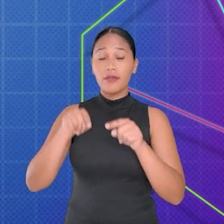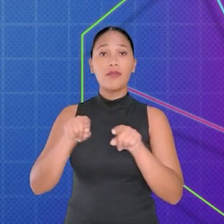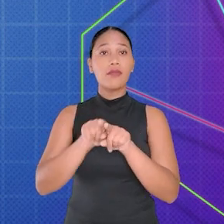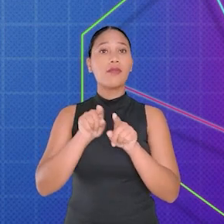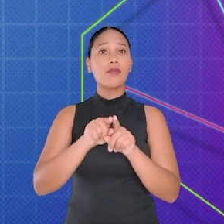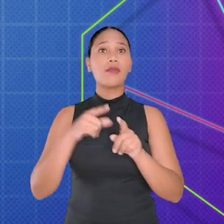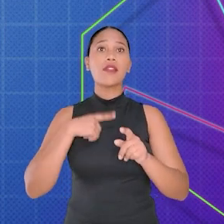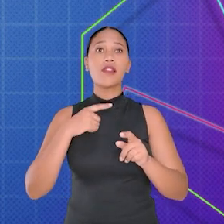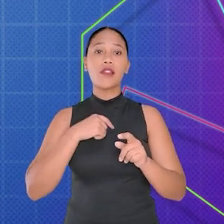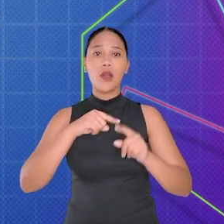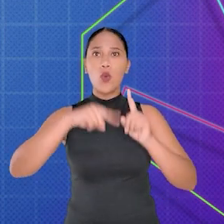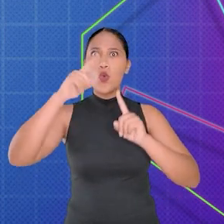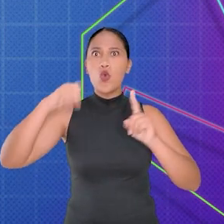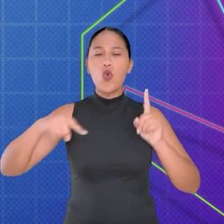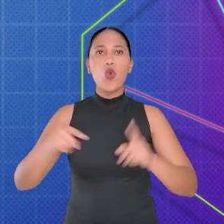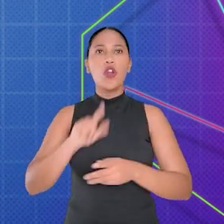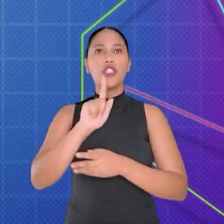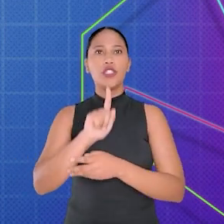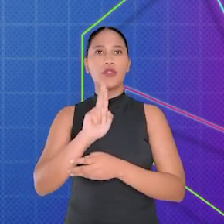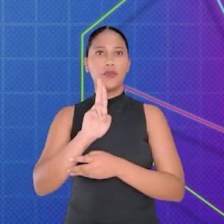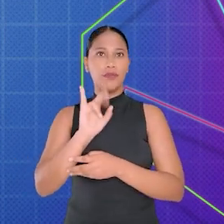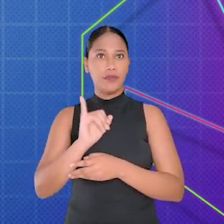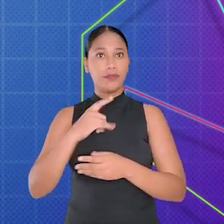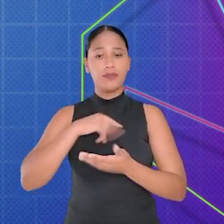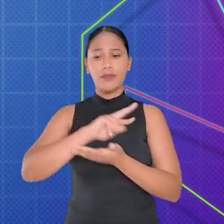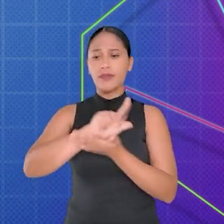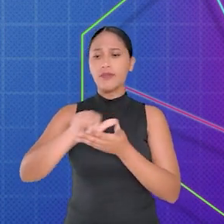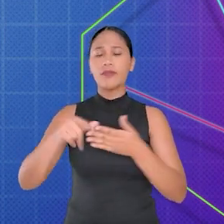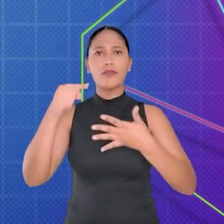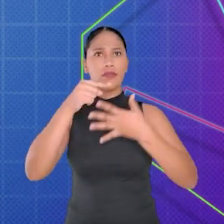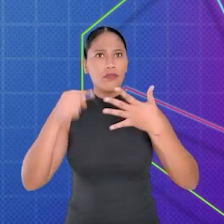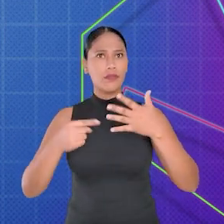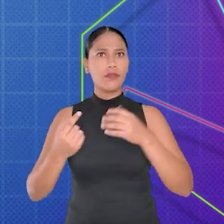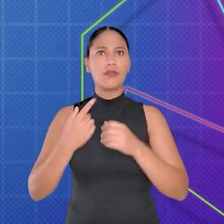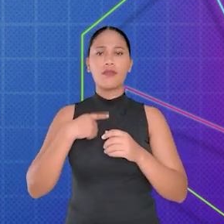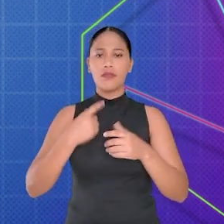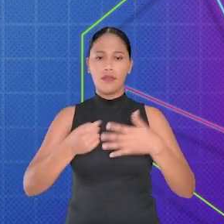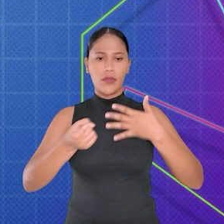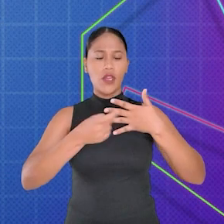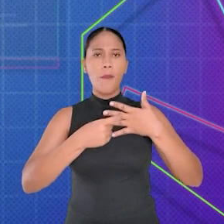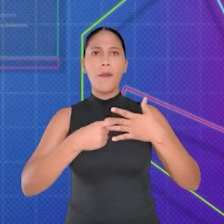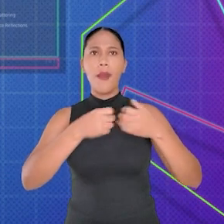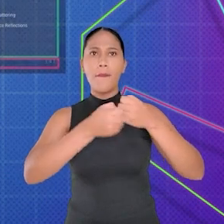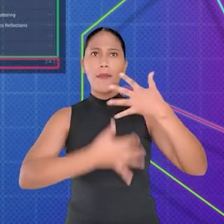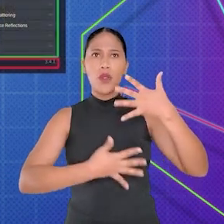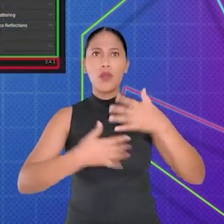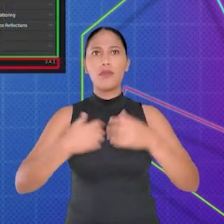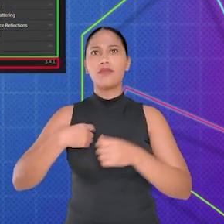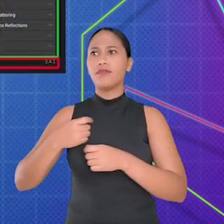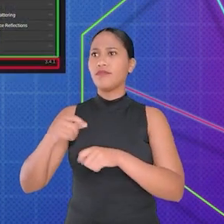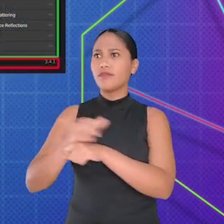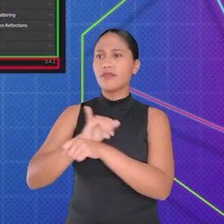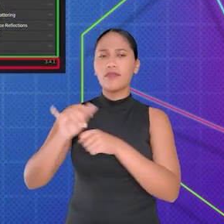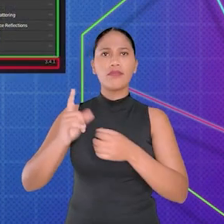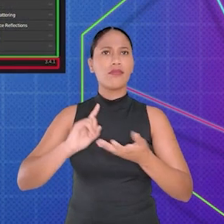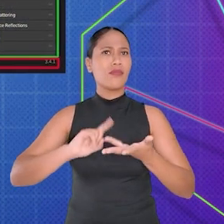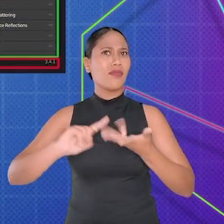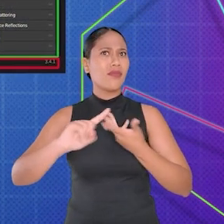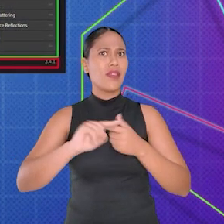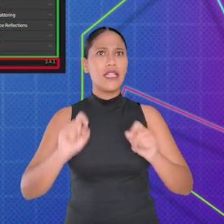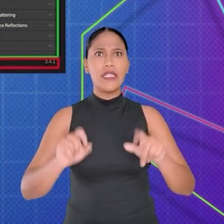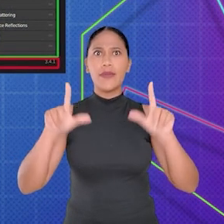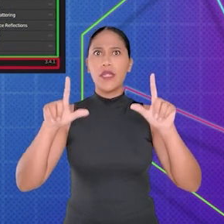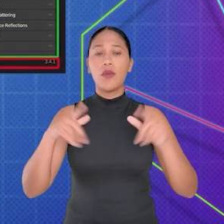interface gráfica de usuário, GUI, com diversos elementos, incluindo a barra de menus, barra de ferramentas, painéis e